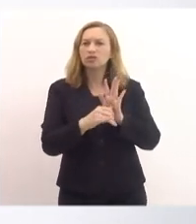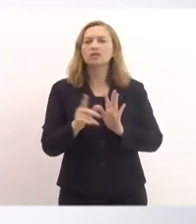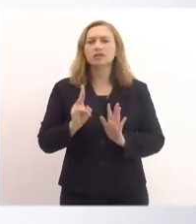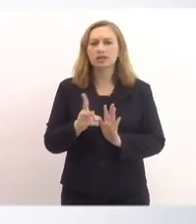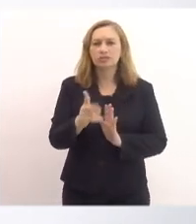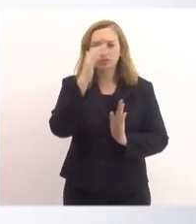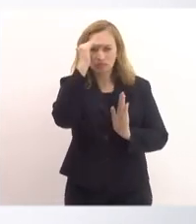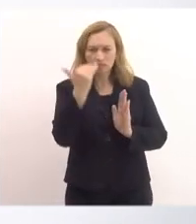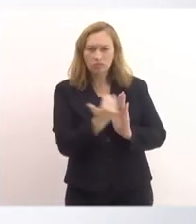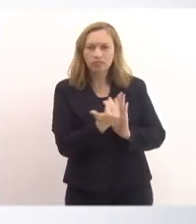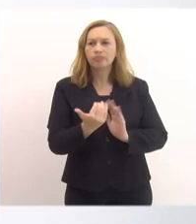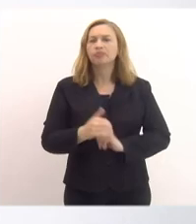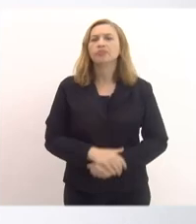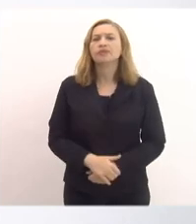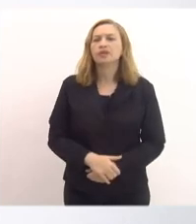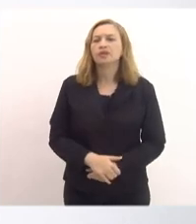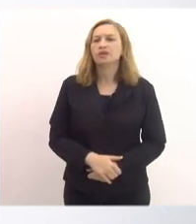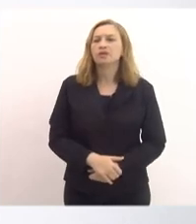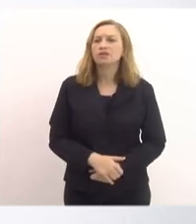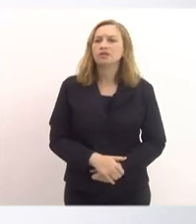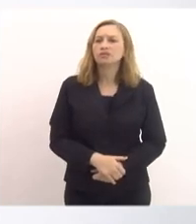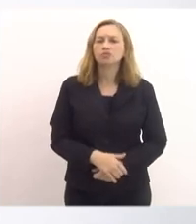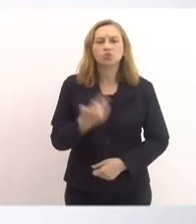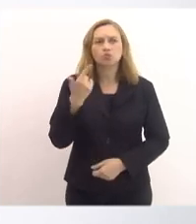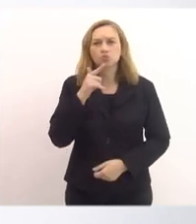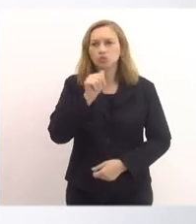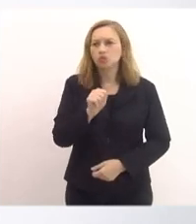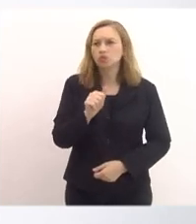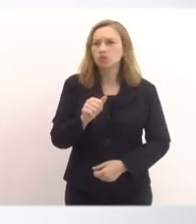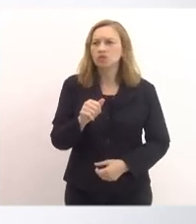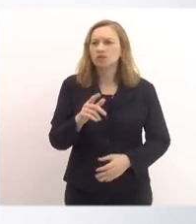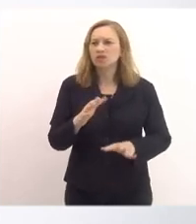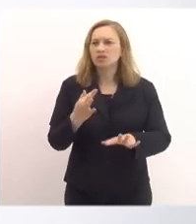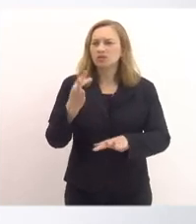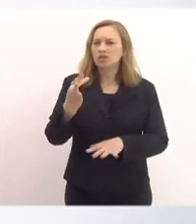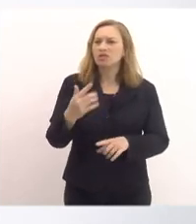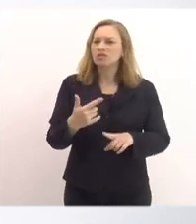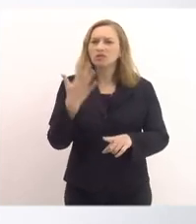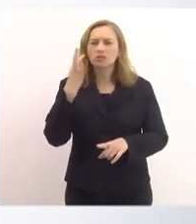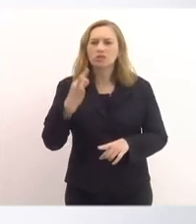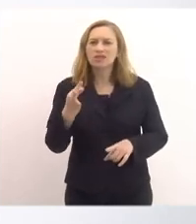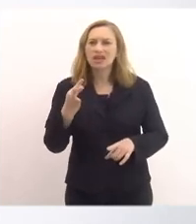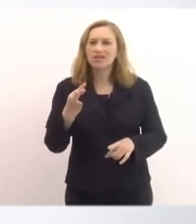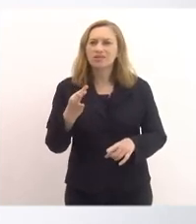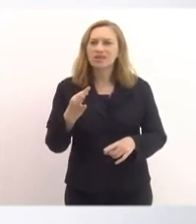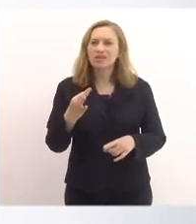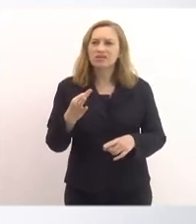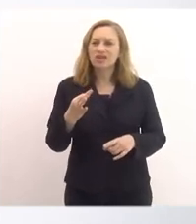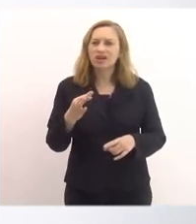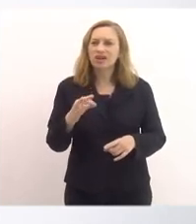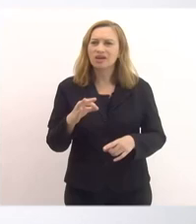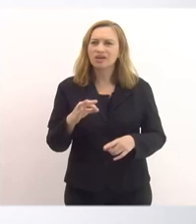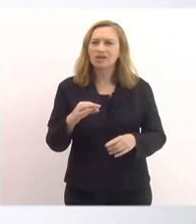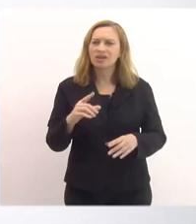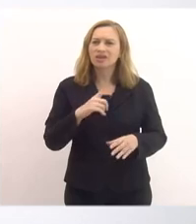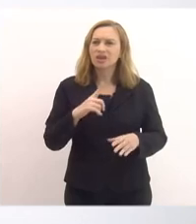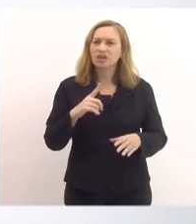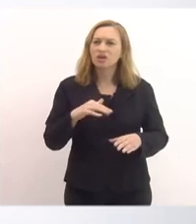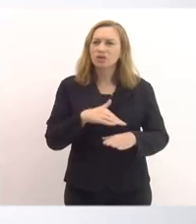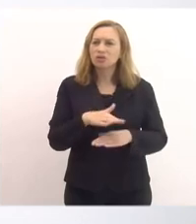edital. E a gente não consegue fazer essa previsão porque a gente não sabe nem se vai preencher as demais vagas. Mas,